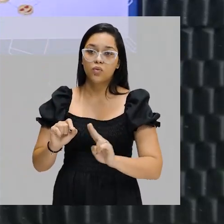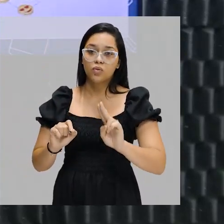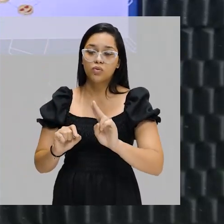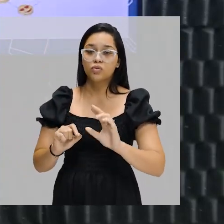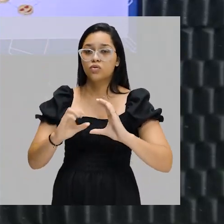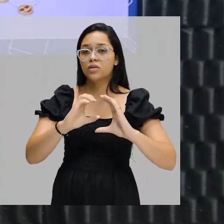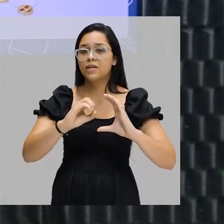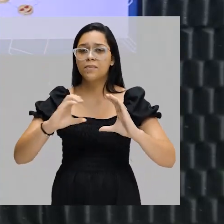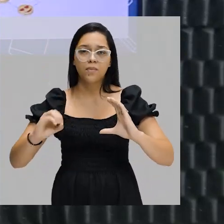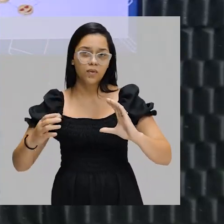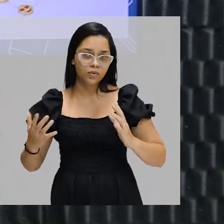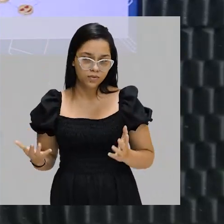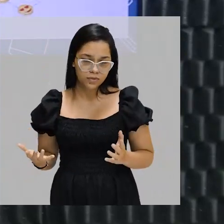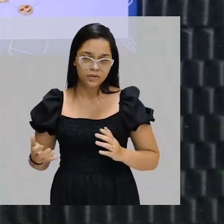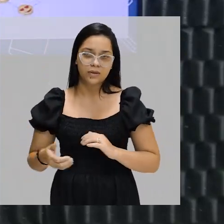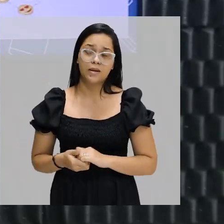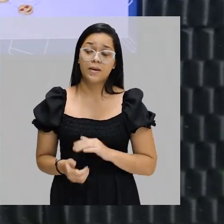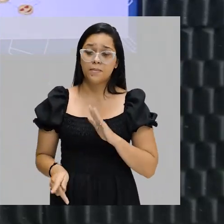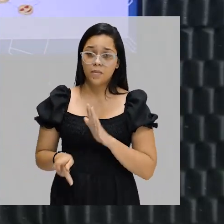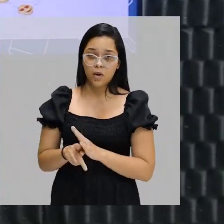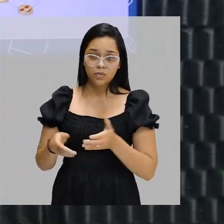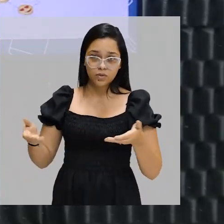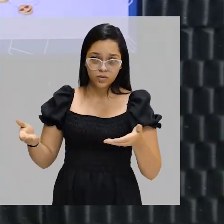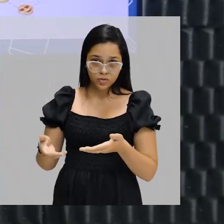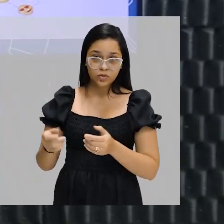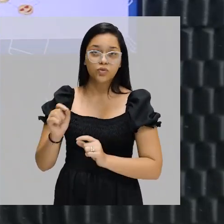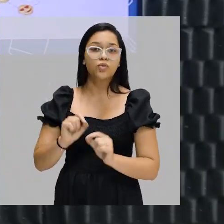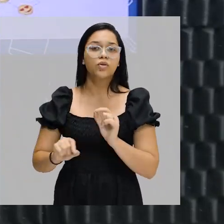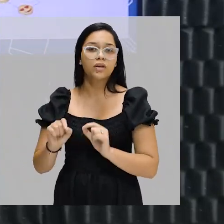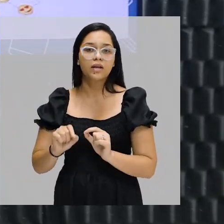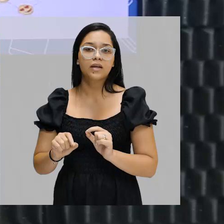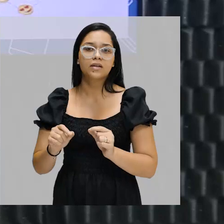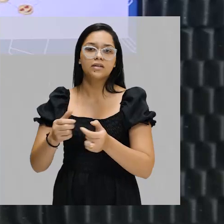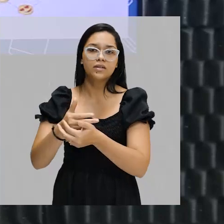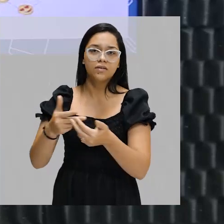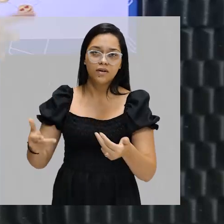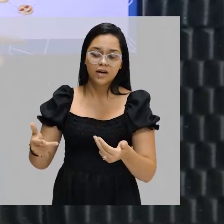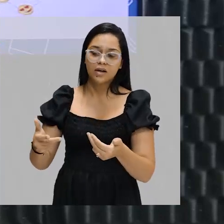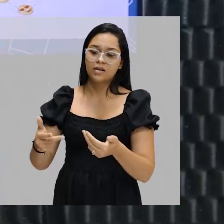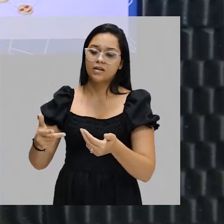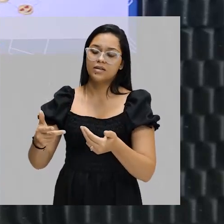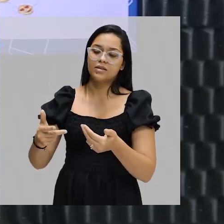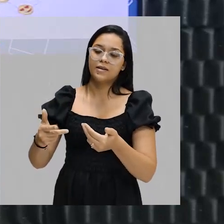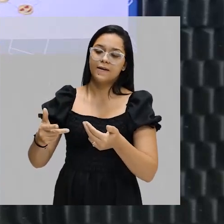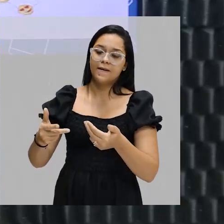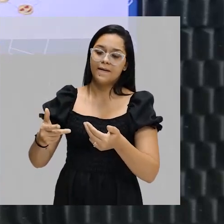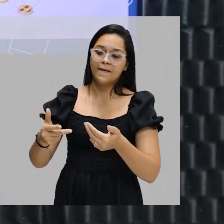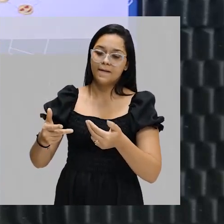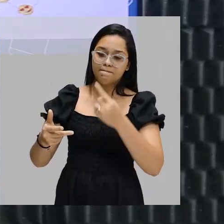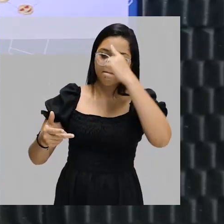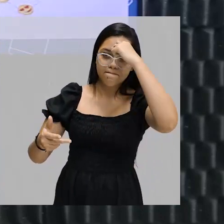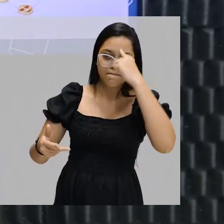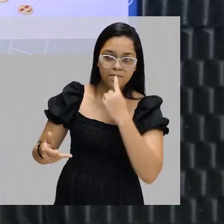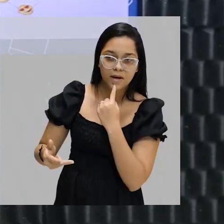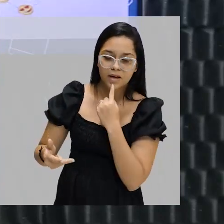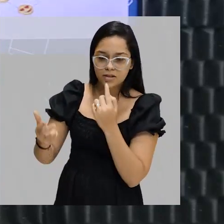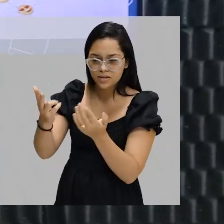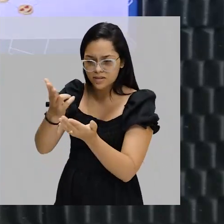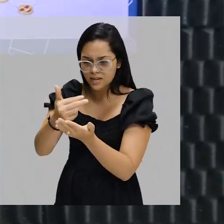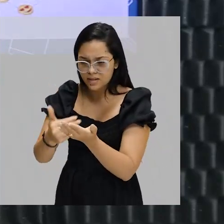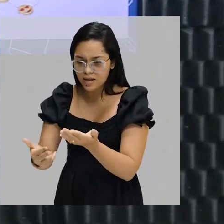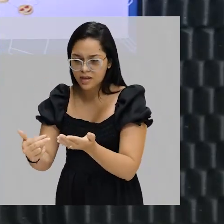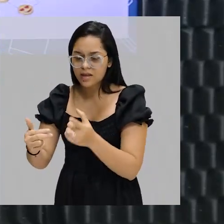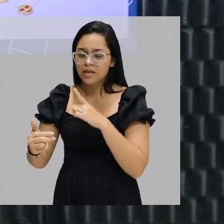emojis da atualidade que são n figurinhas e temos também